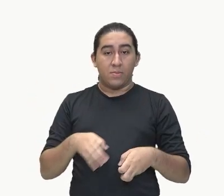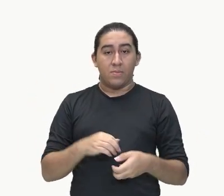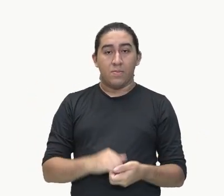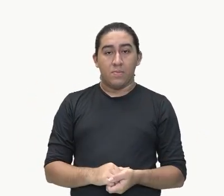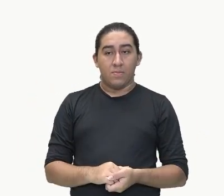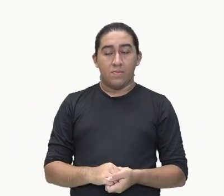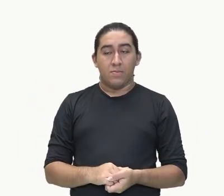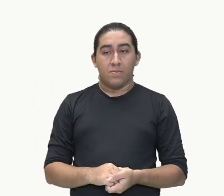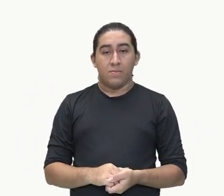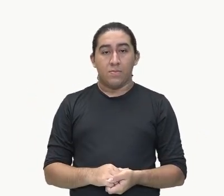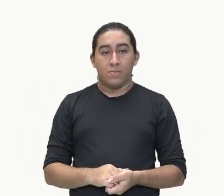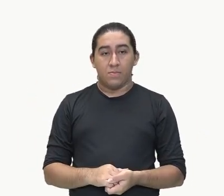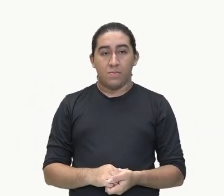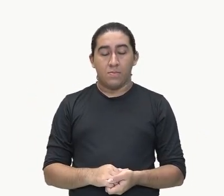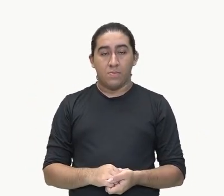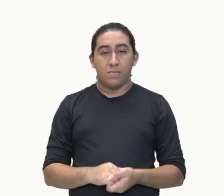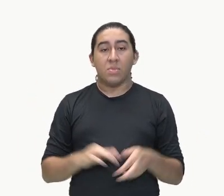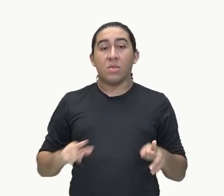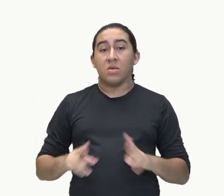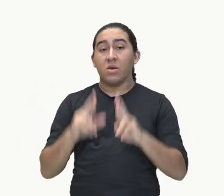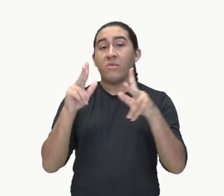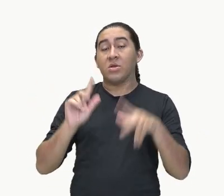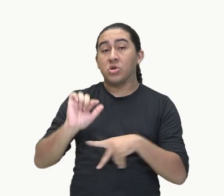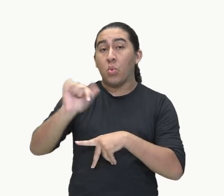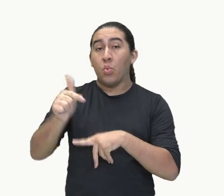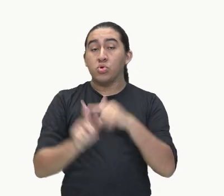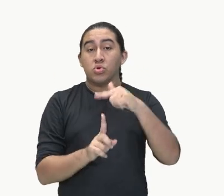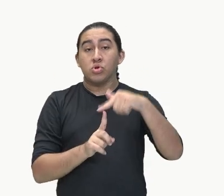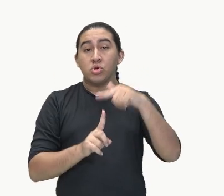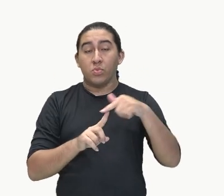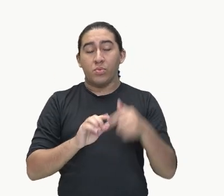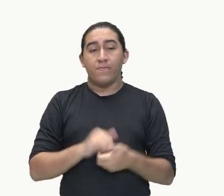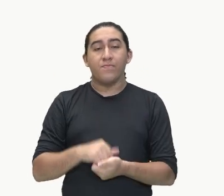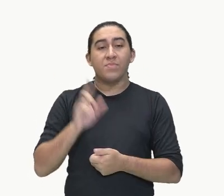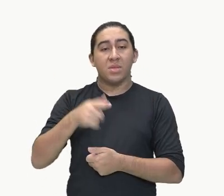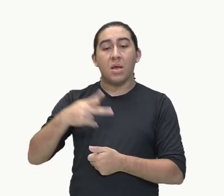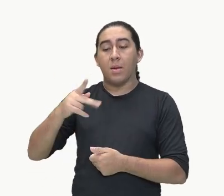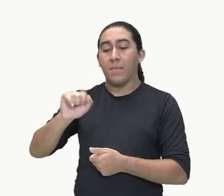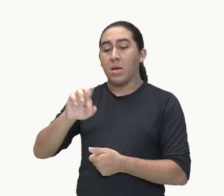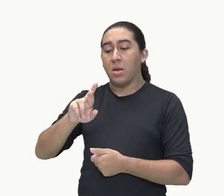Muito bem, diferente da derivação parassintética.